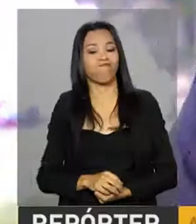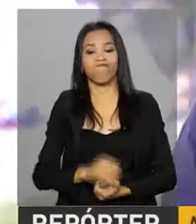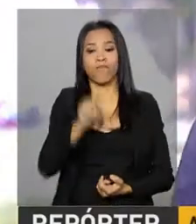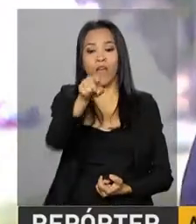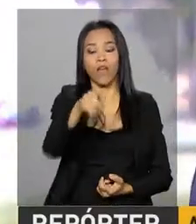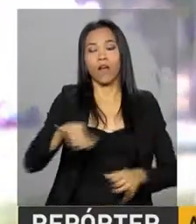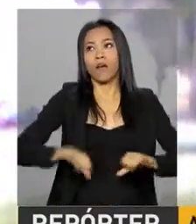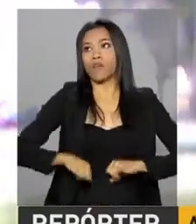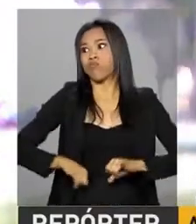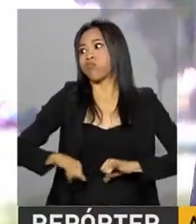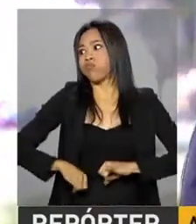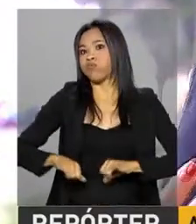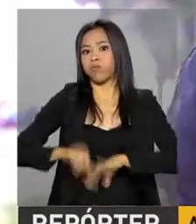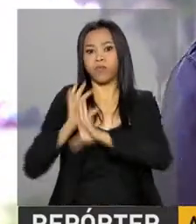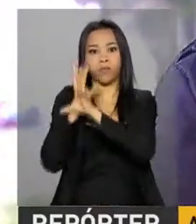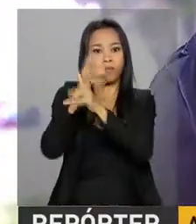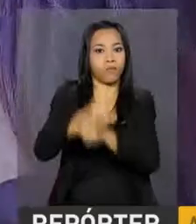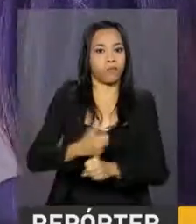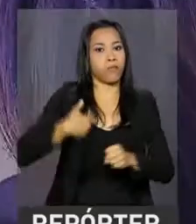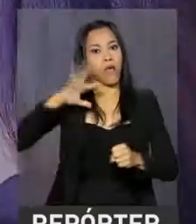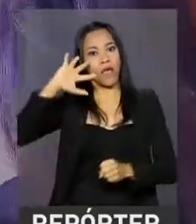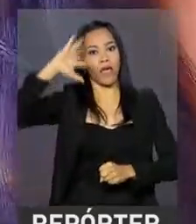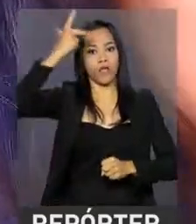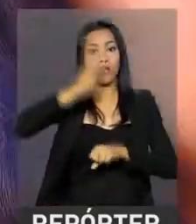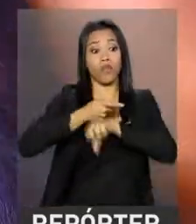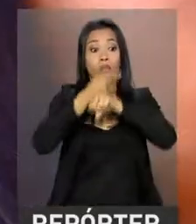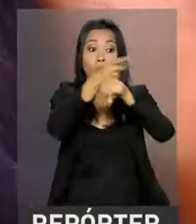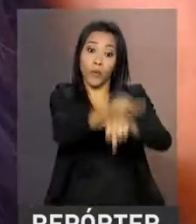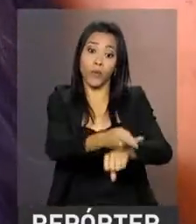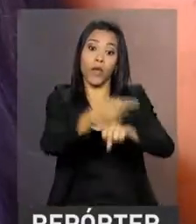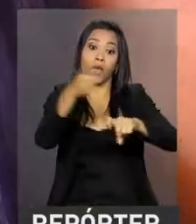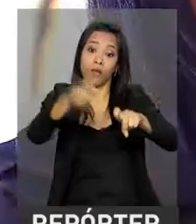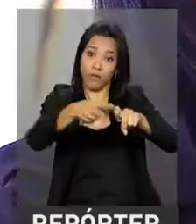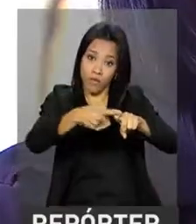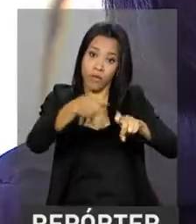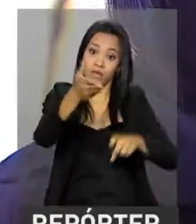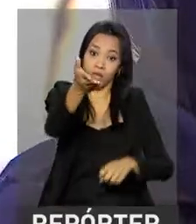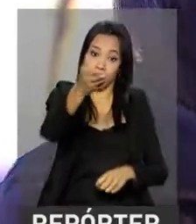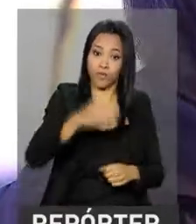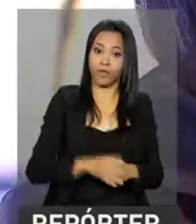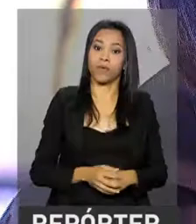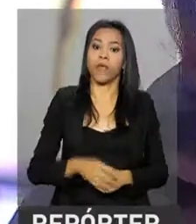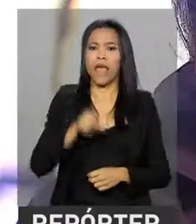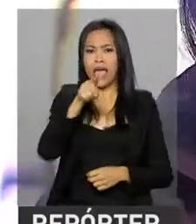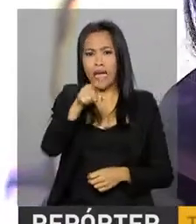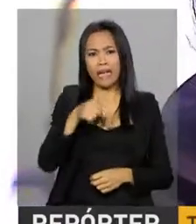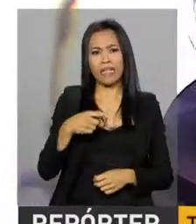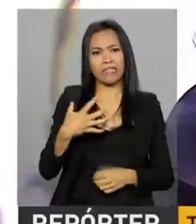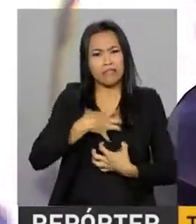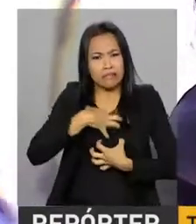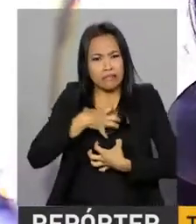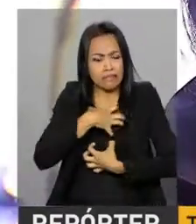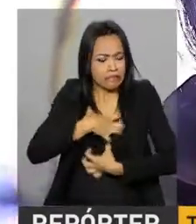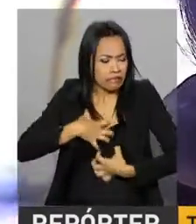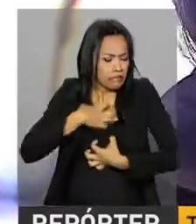por muitos anos até tomar a decisão de procurar ajuda profissional. Eu me vi no fundo do poço